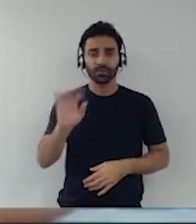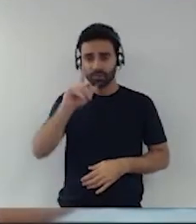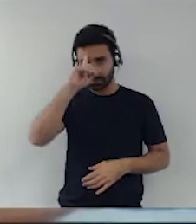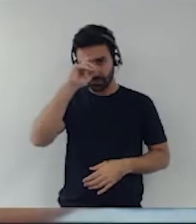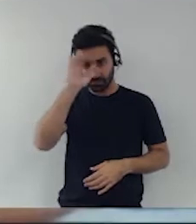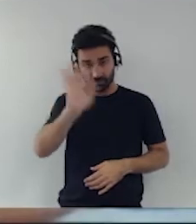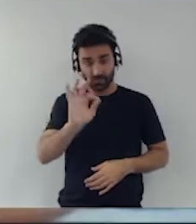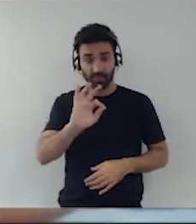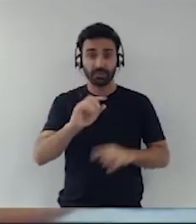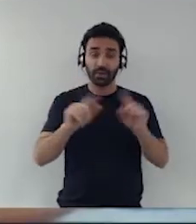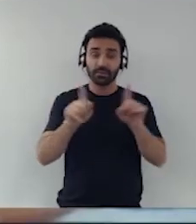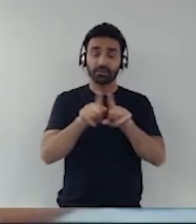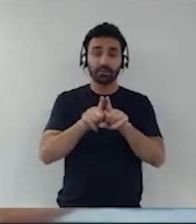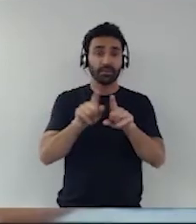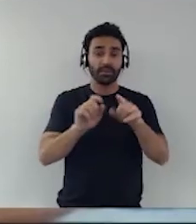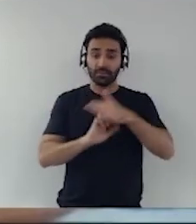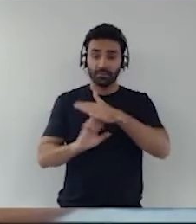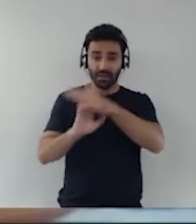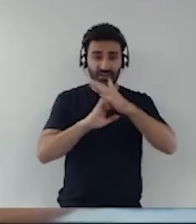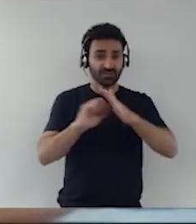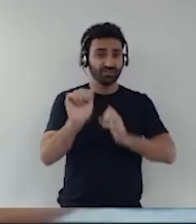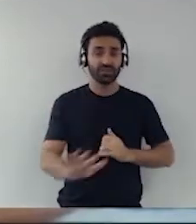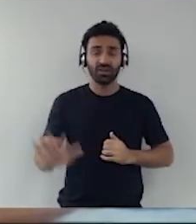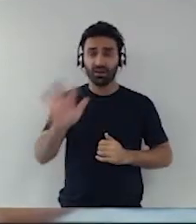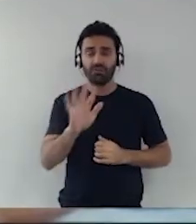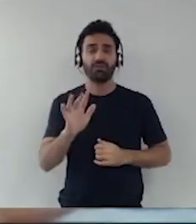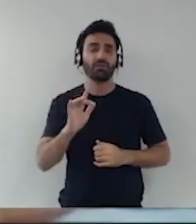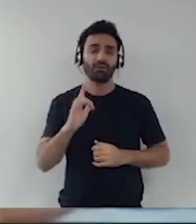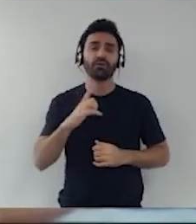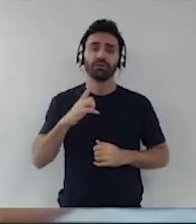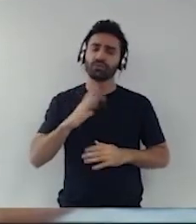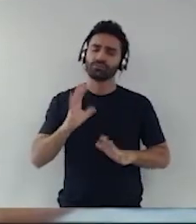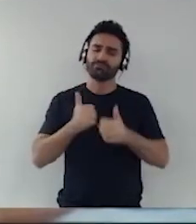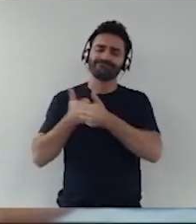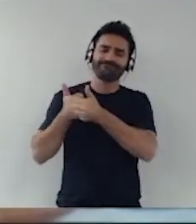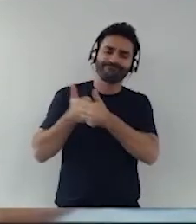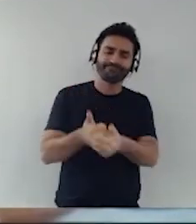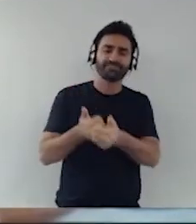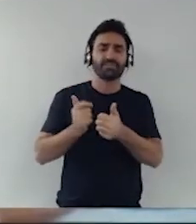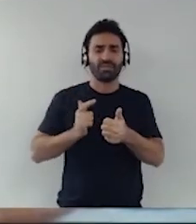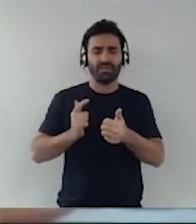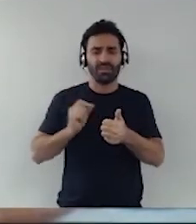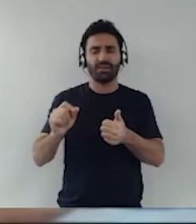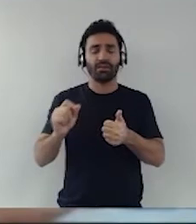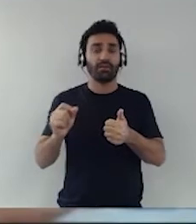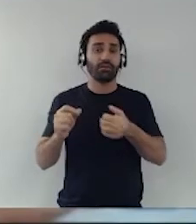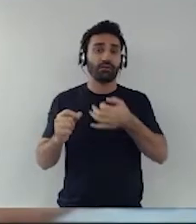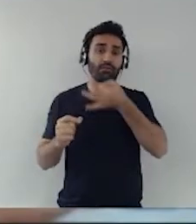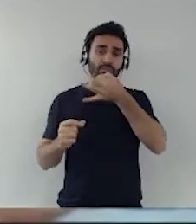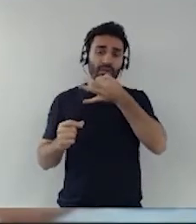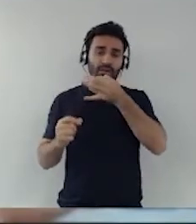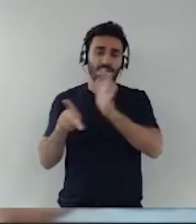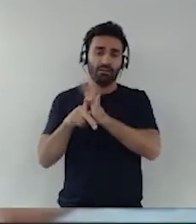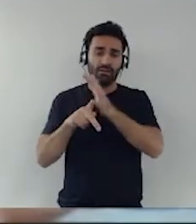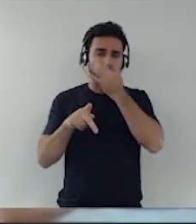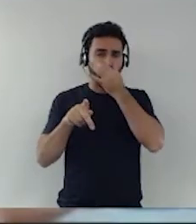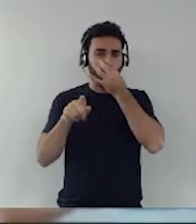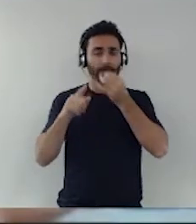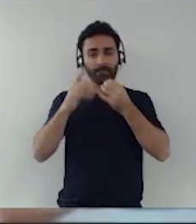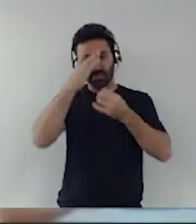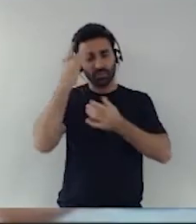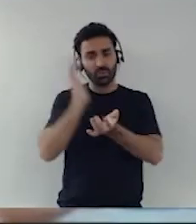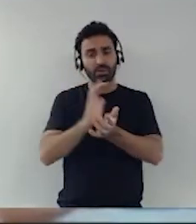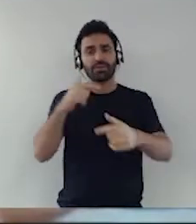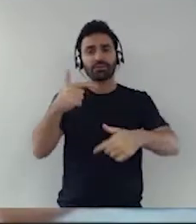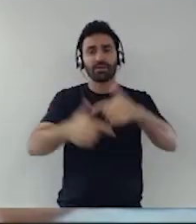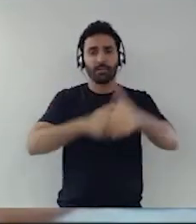hospitalares, eu falo das empresas em geral. A gente está acompanhando as manifestações dos trabalhadores